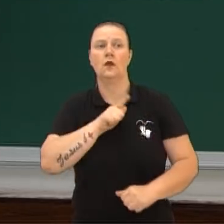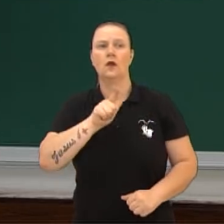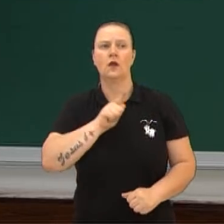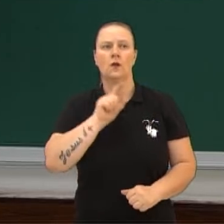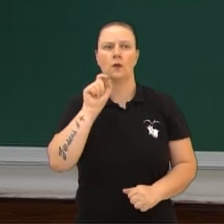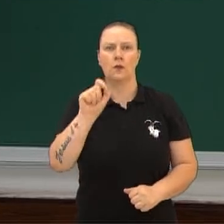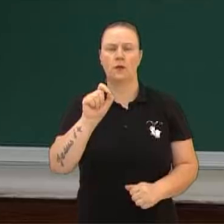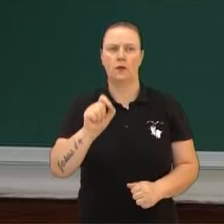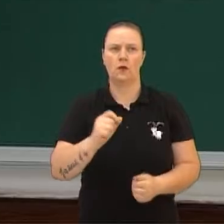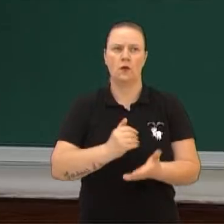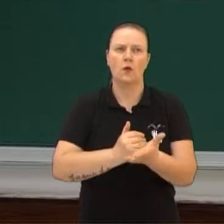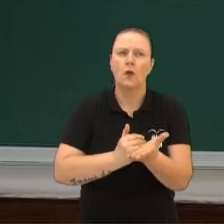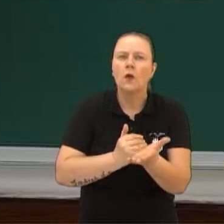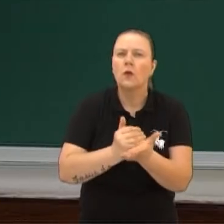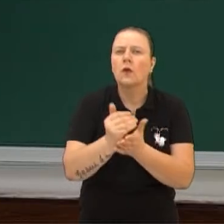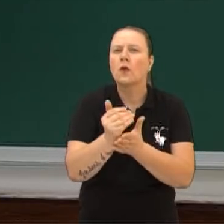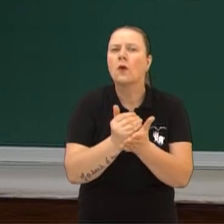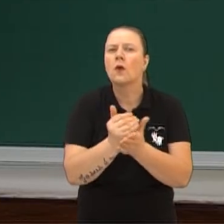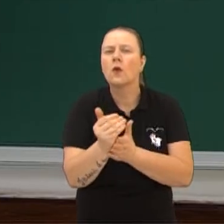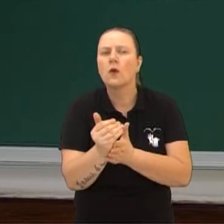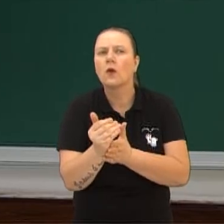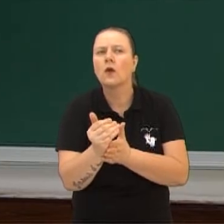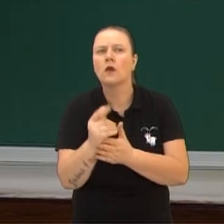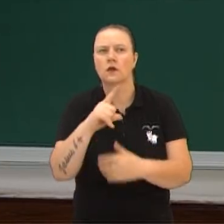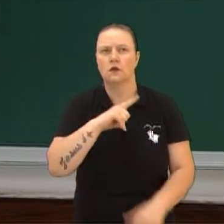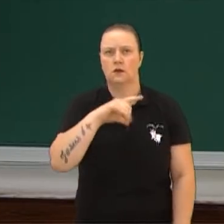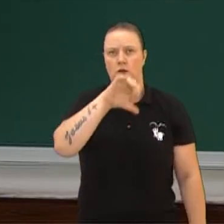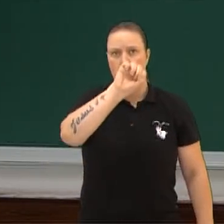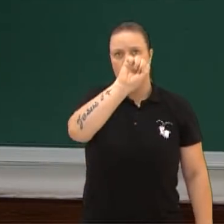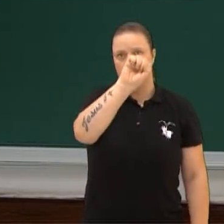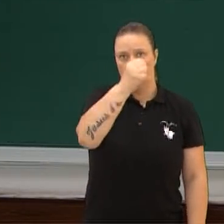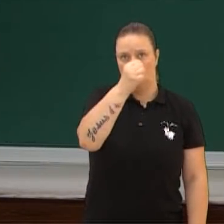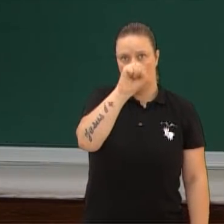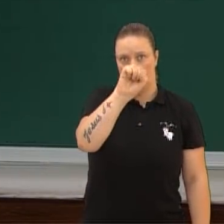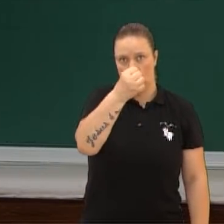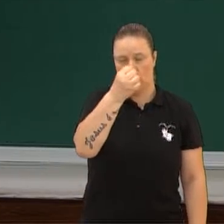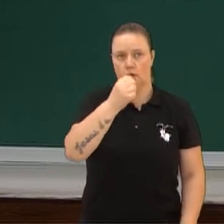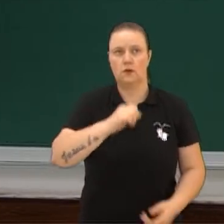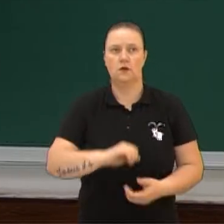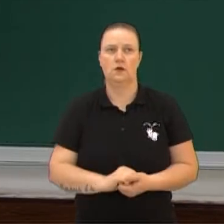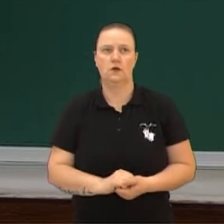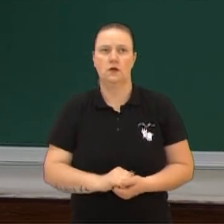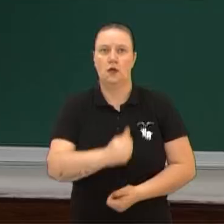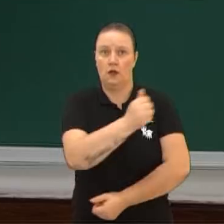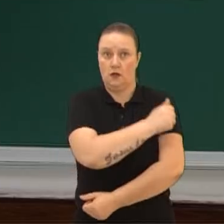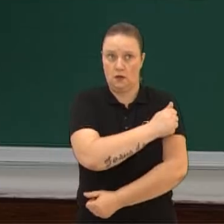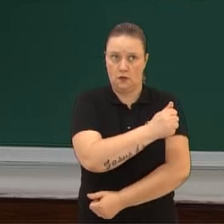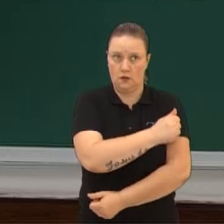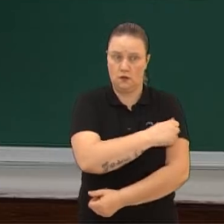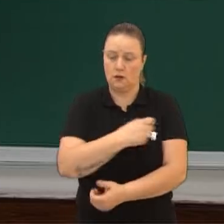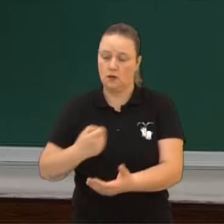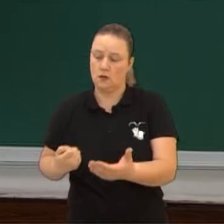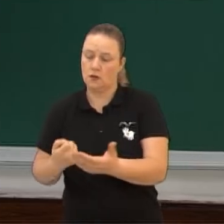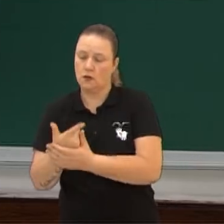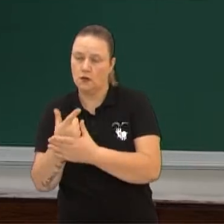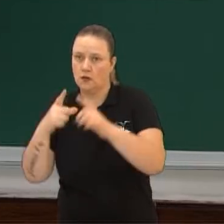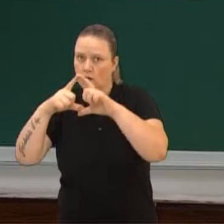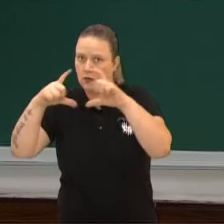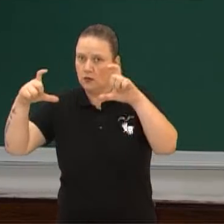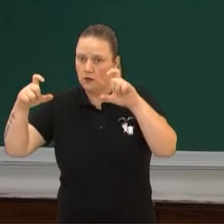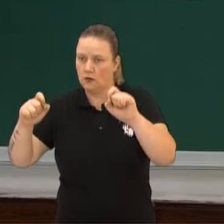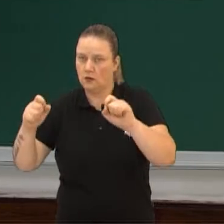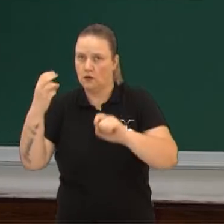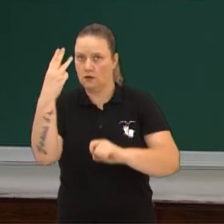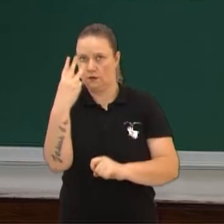né? Começando aqui, ó, nós temos lá 8, né? Olha só, 8 alunos que compraram a quantidade ali